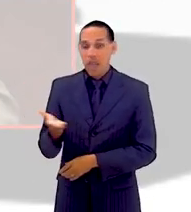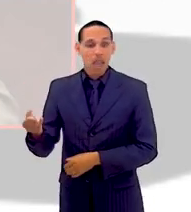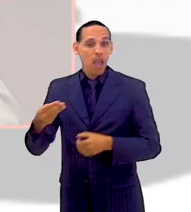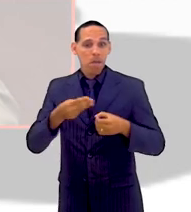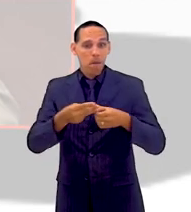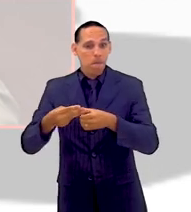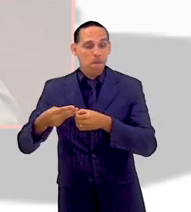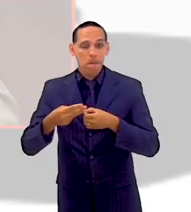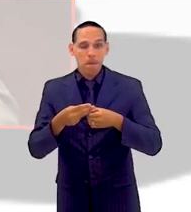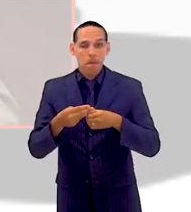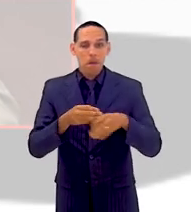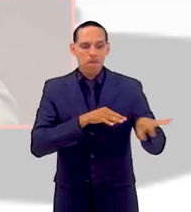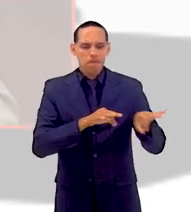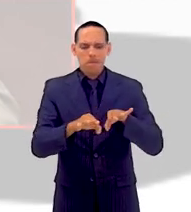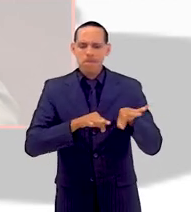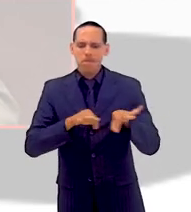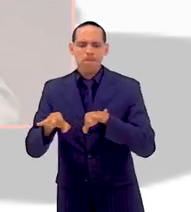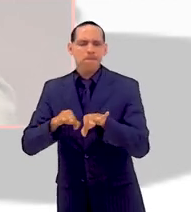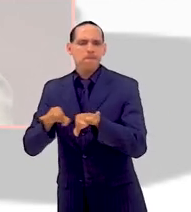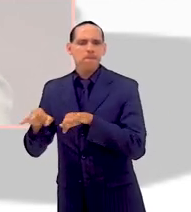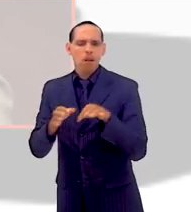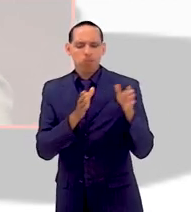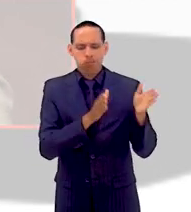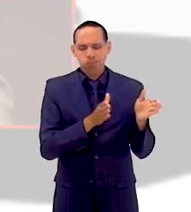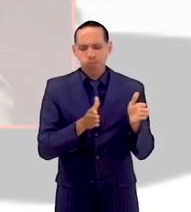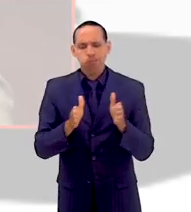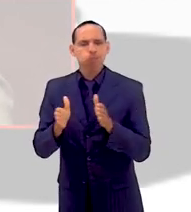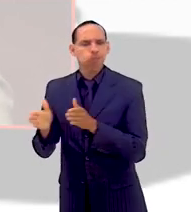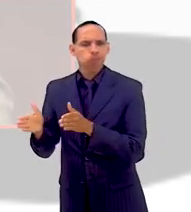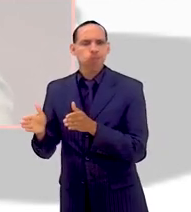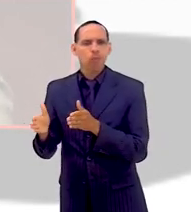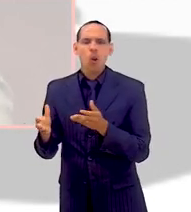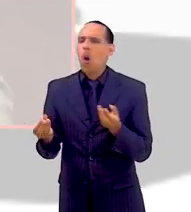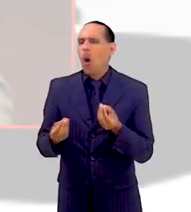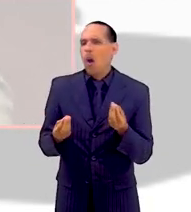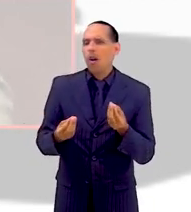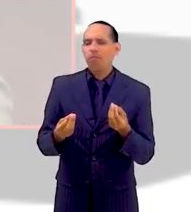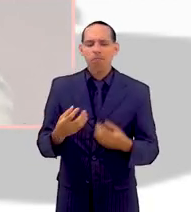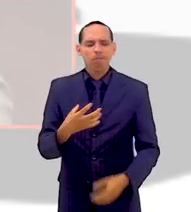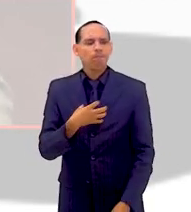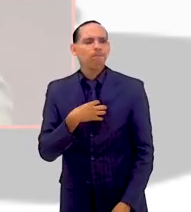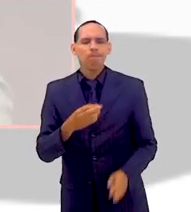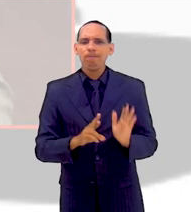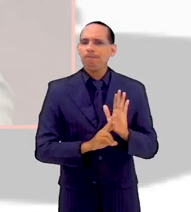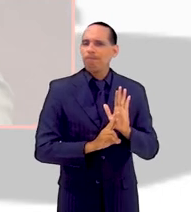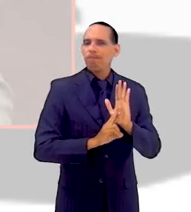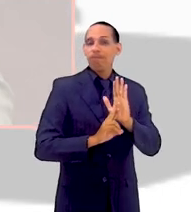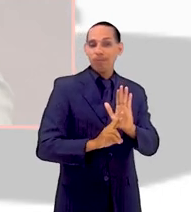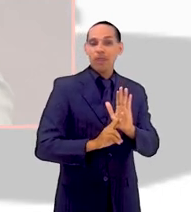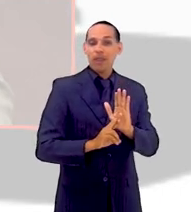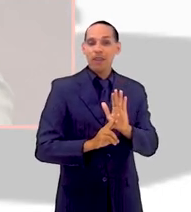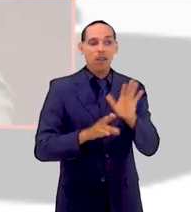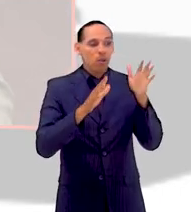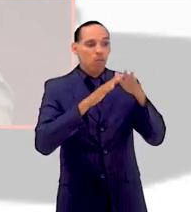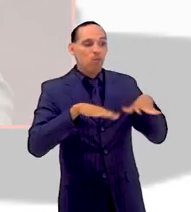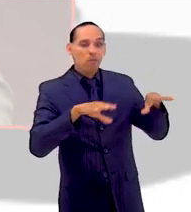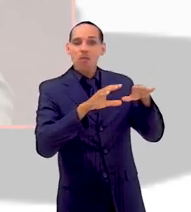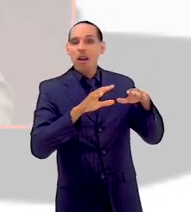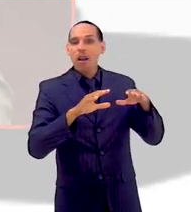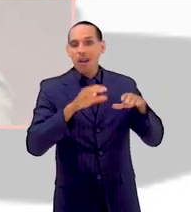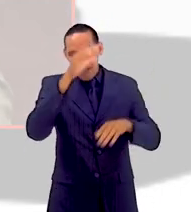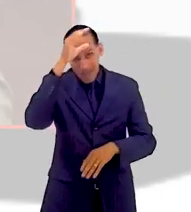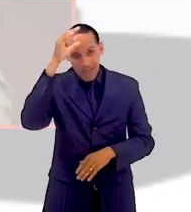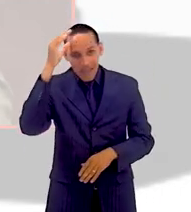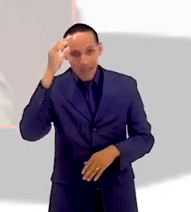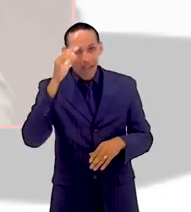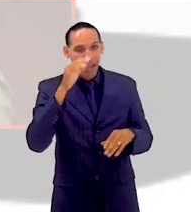maneira, alguns deles se organizaram de maneira muito, muito representativa para poder atrair esses clientes. Esses